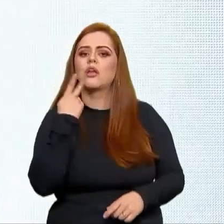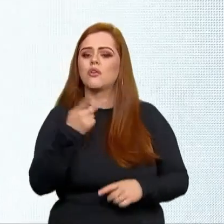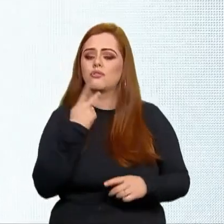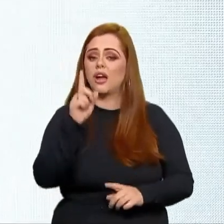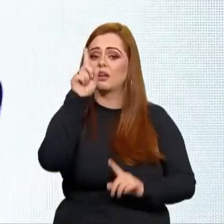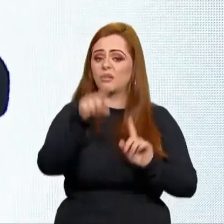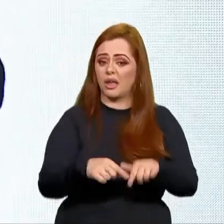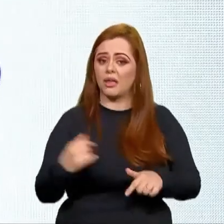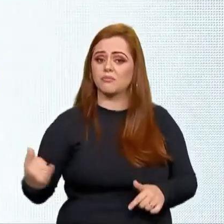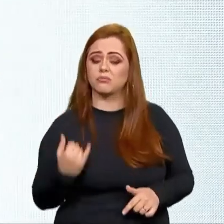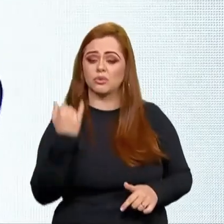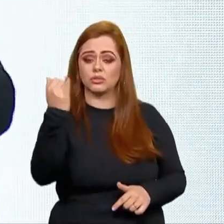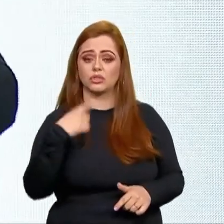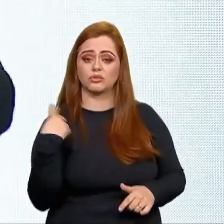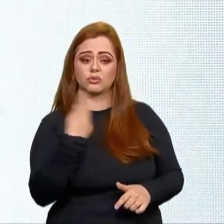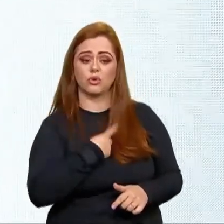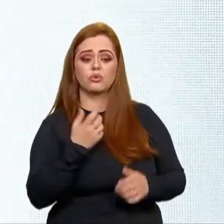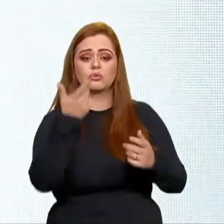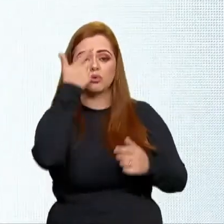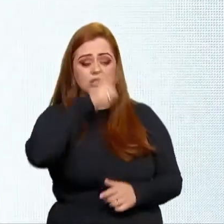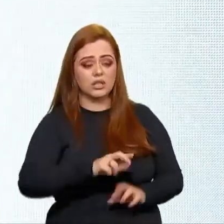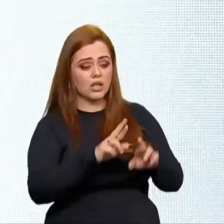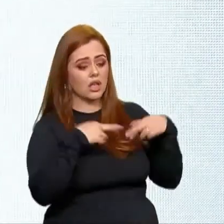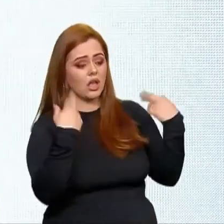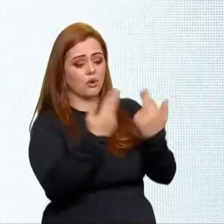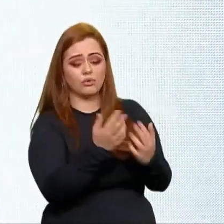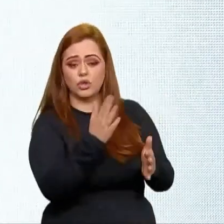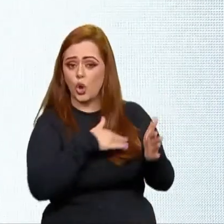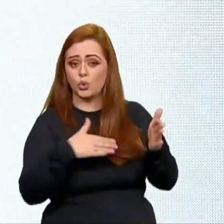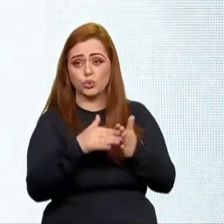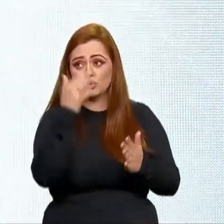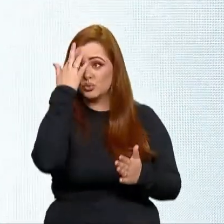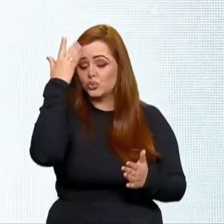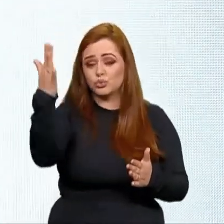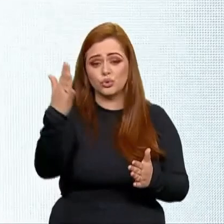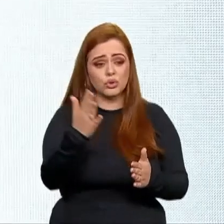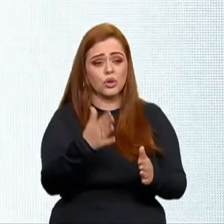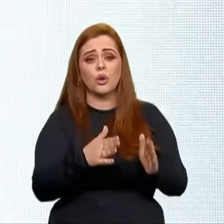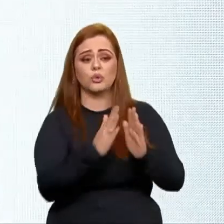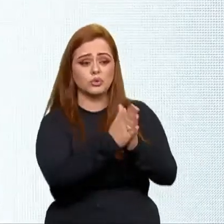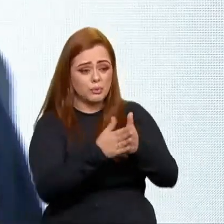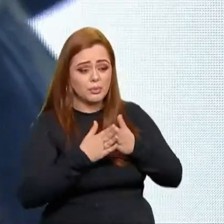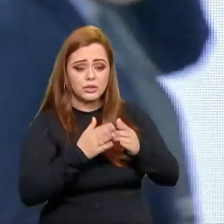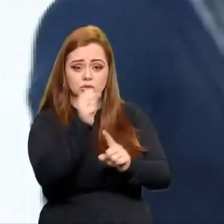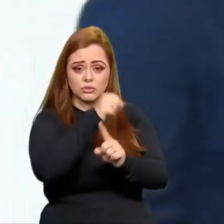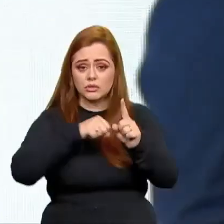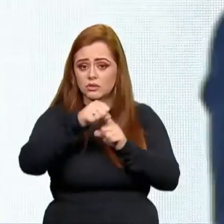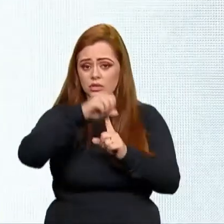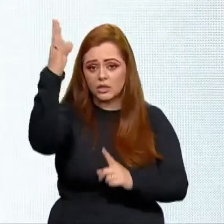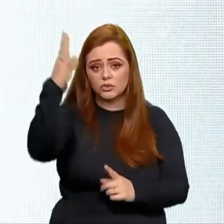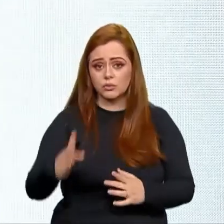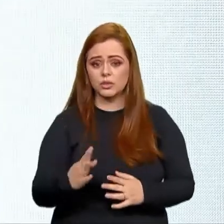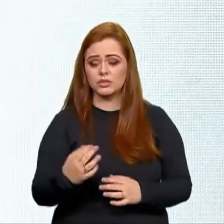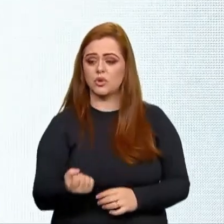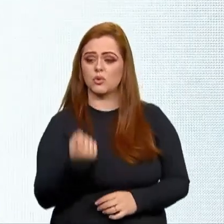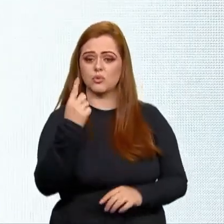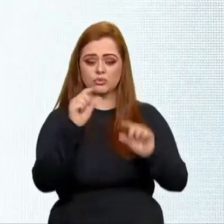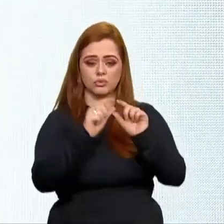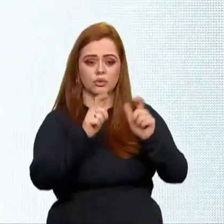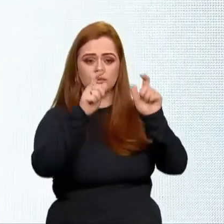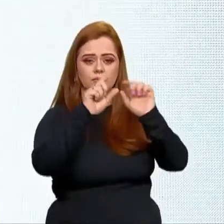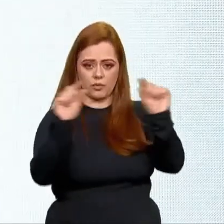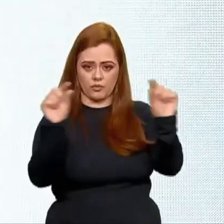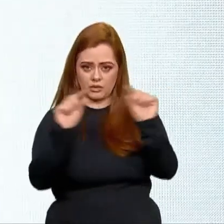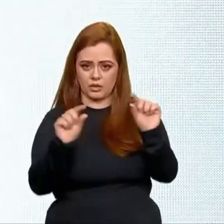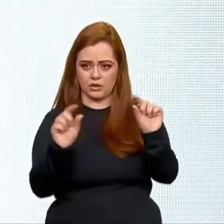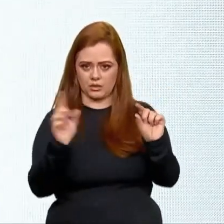ousado, conseguimos reunir todos os sonhos, todas as demandas, todos os clamores da sociedade brasileira numa única frase. Não é